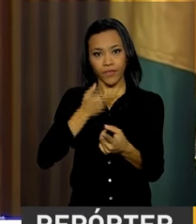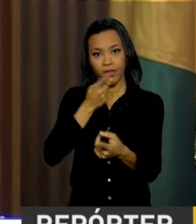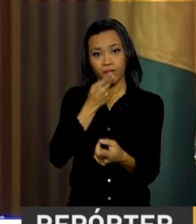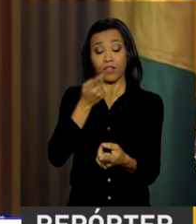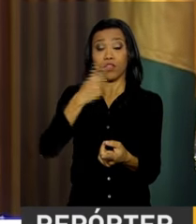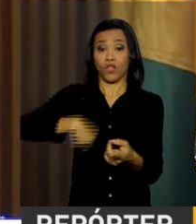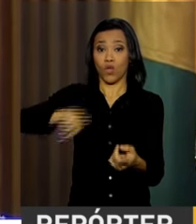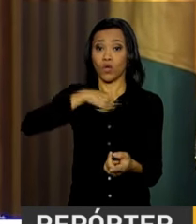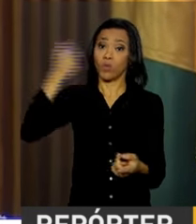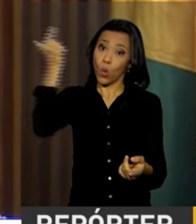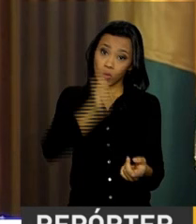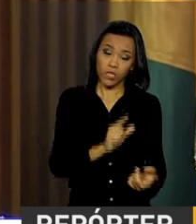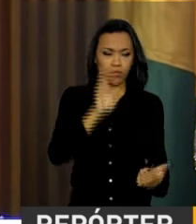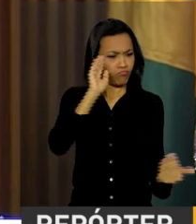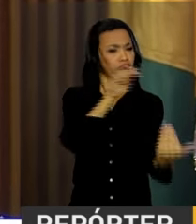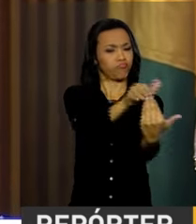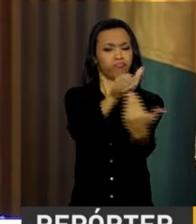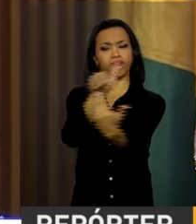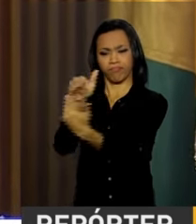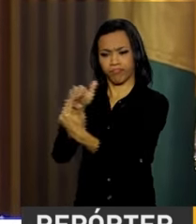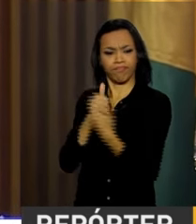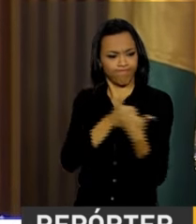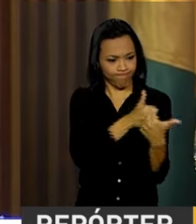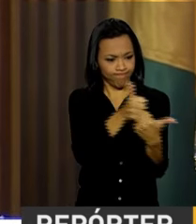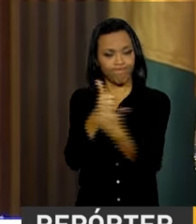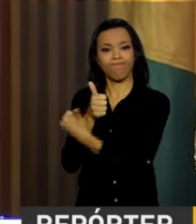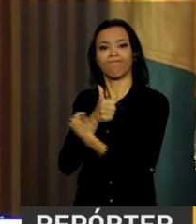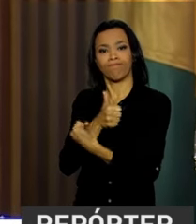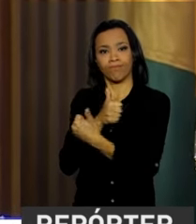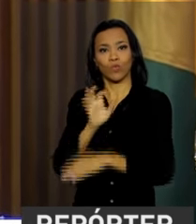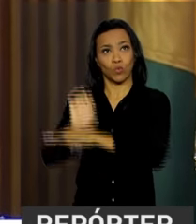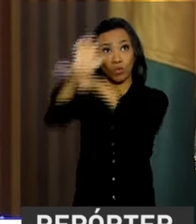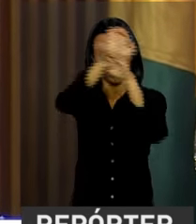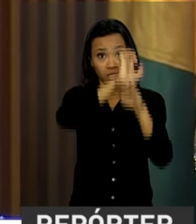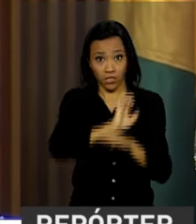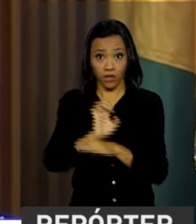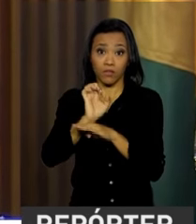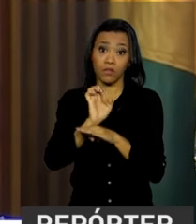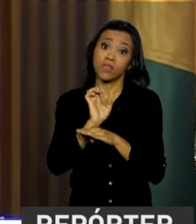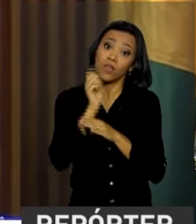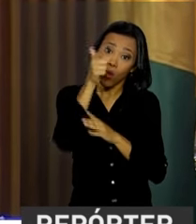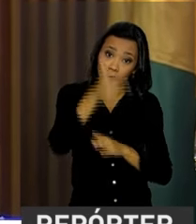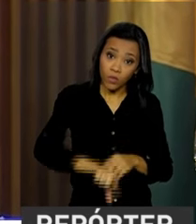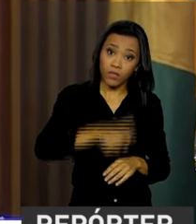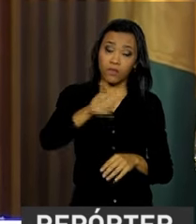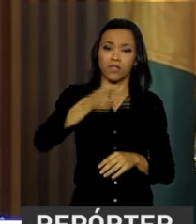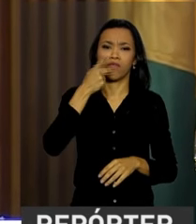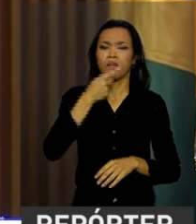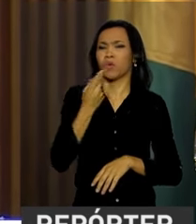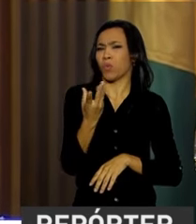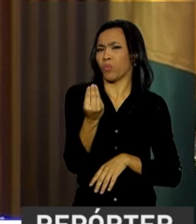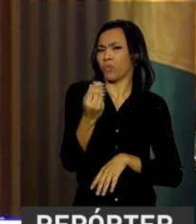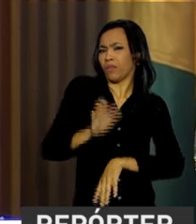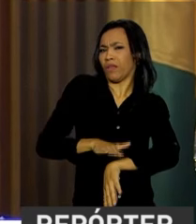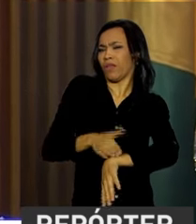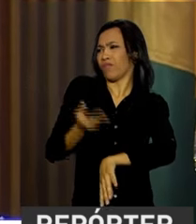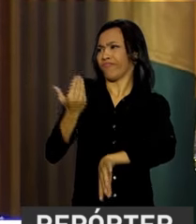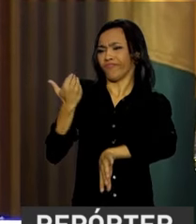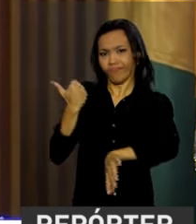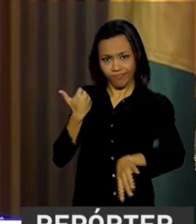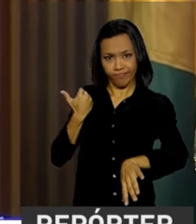chegar a este acordo num concerto federativo. Volto a dizer que durante muito tempo se